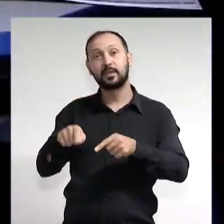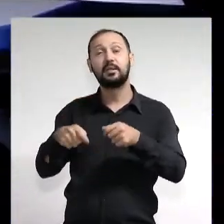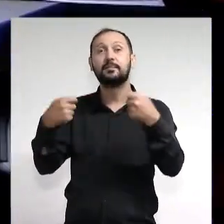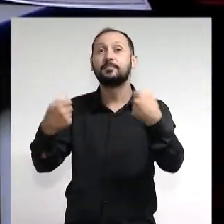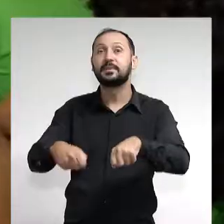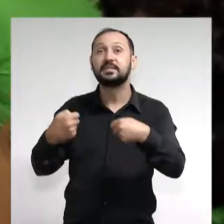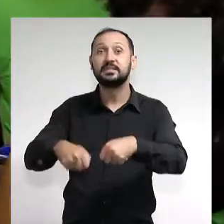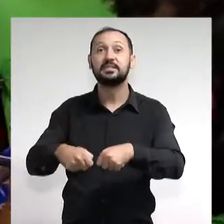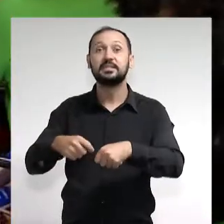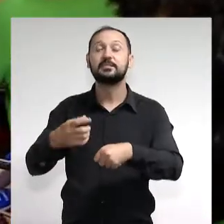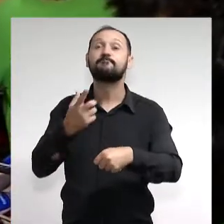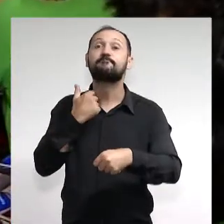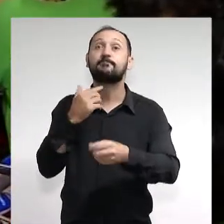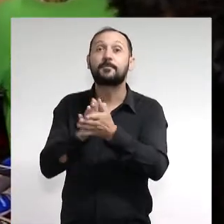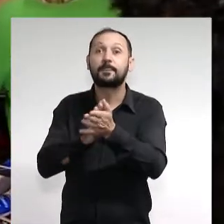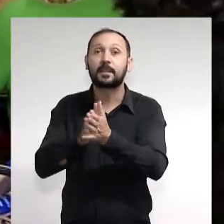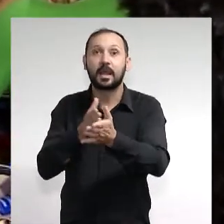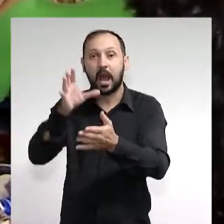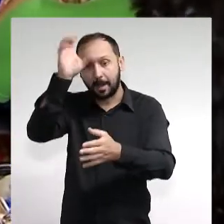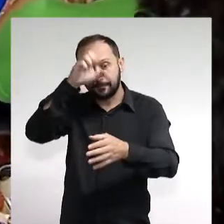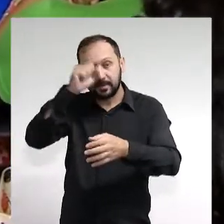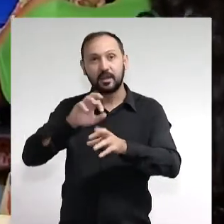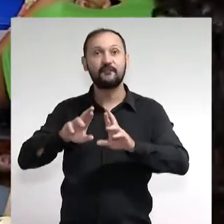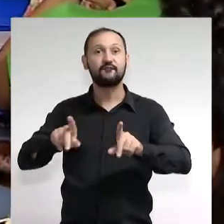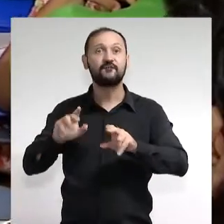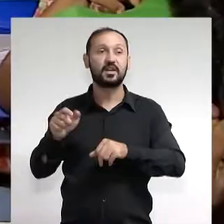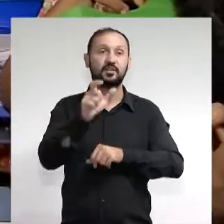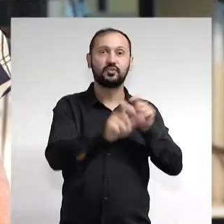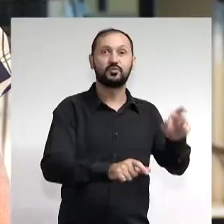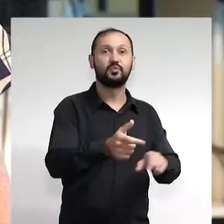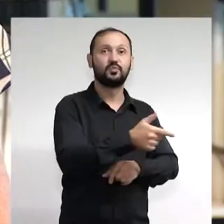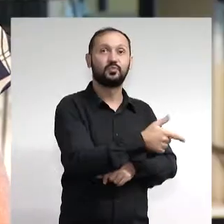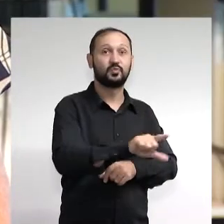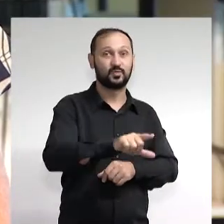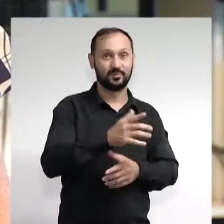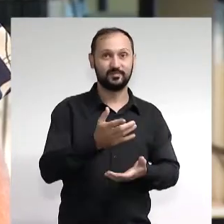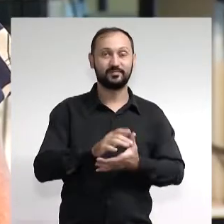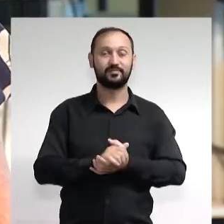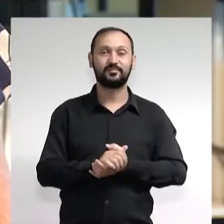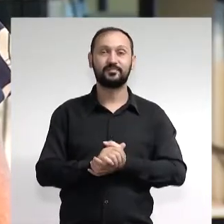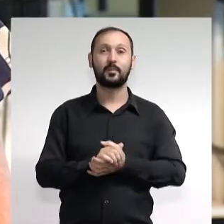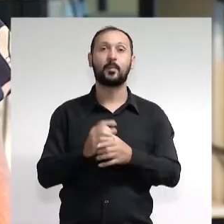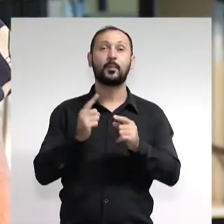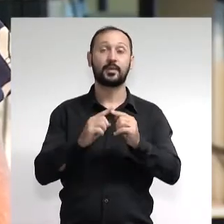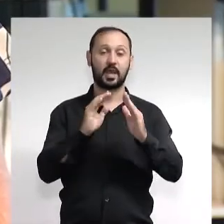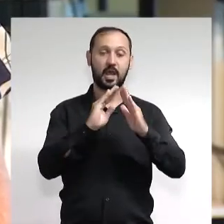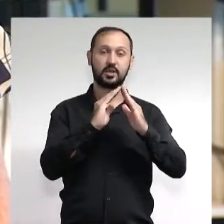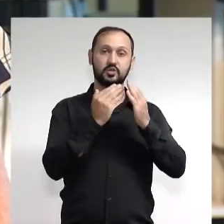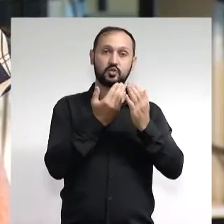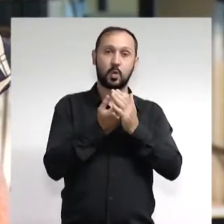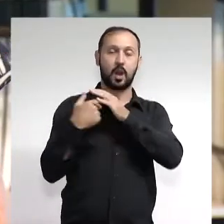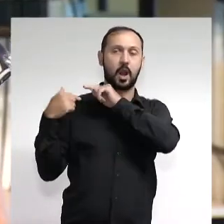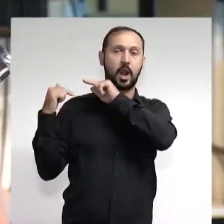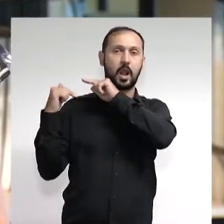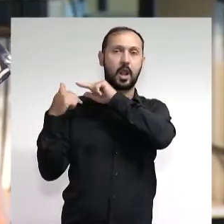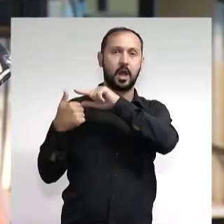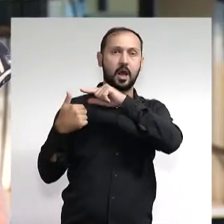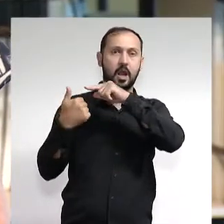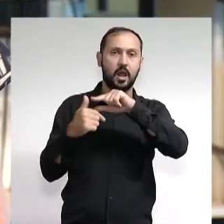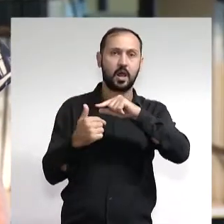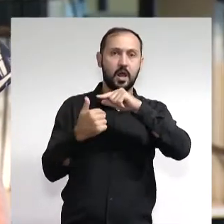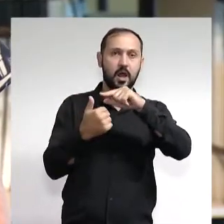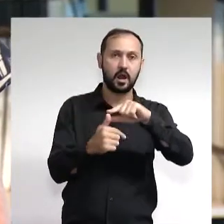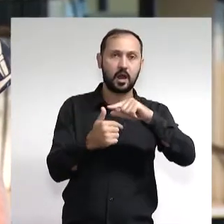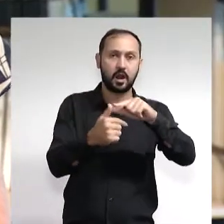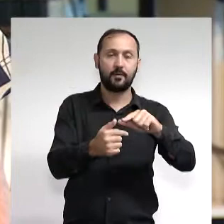necessidade deles é bastante diferente daquela normalmente oferecida. Veja bem, a escola, tradicionalmente,